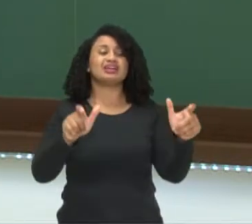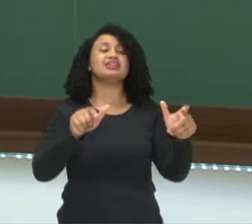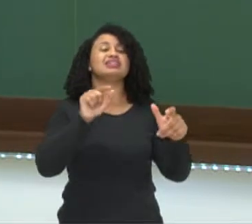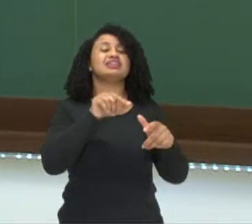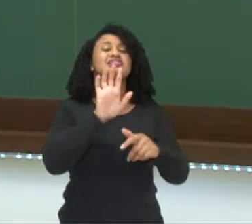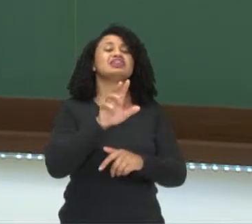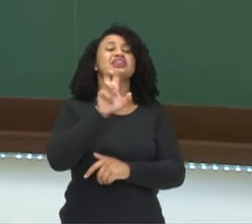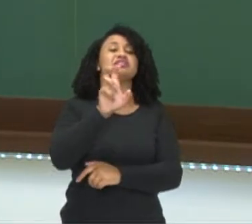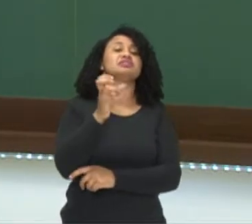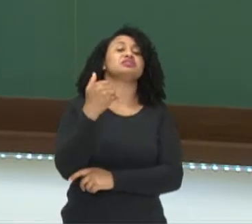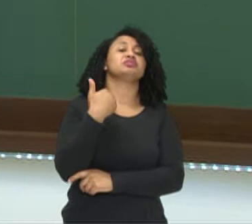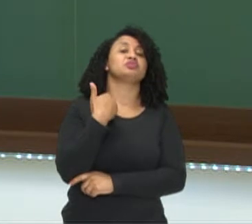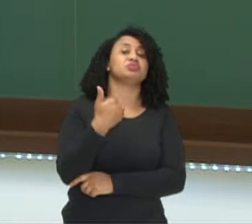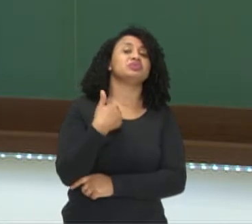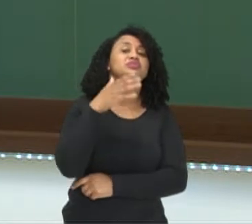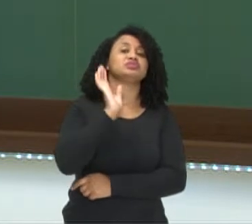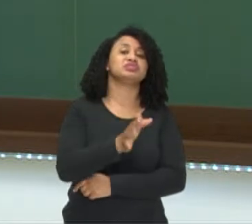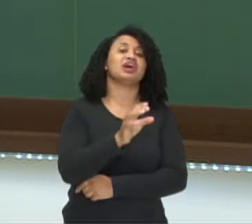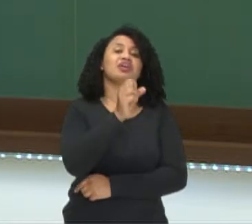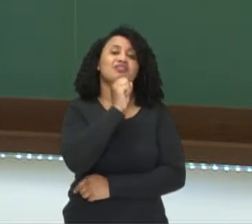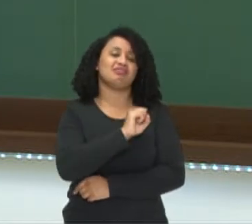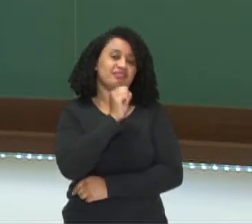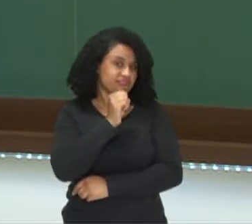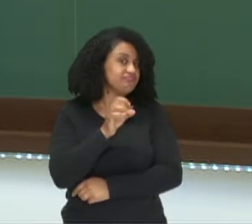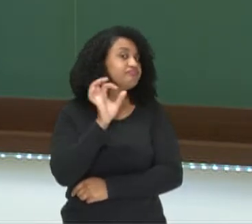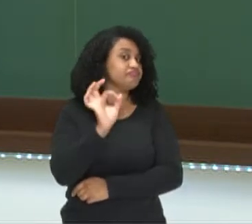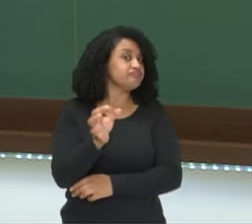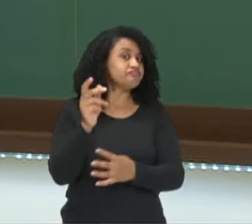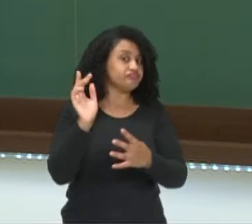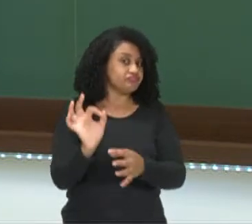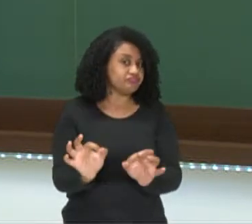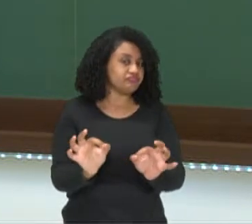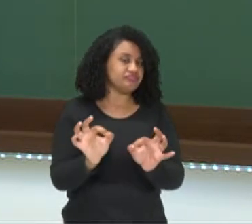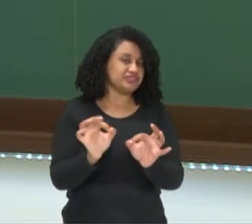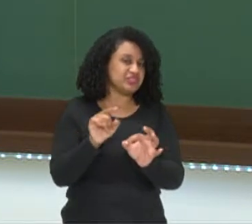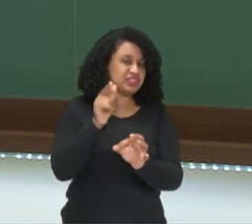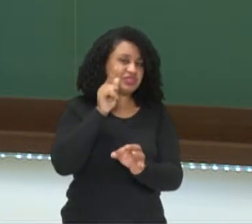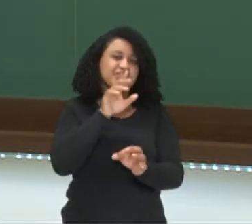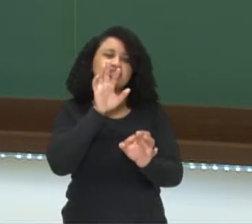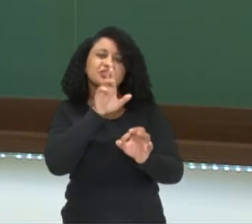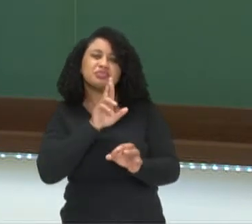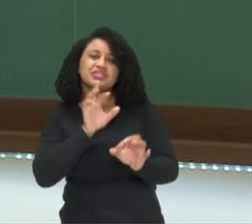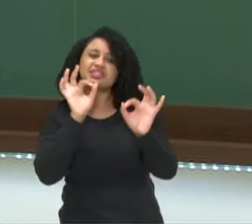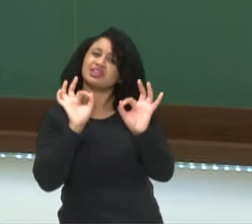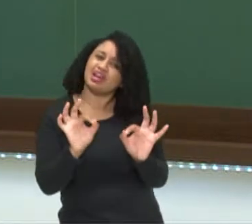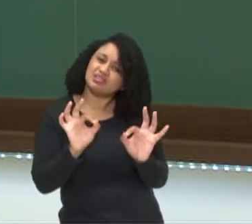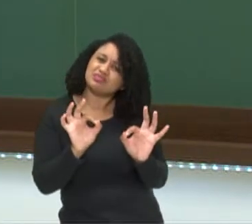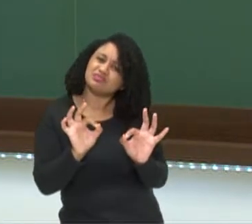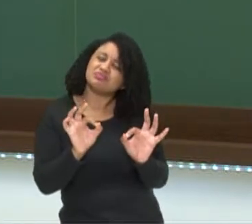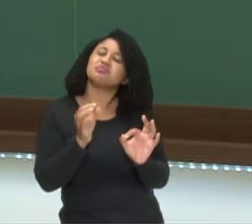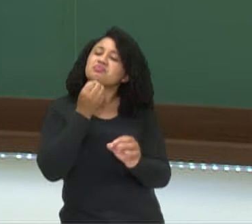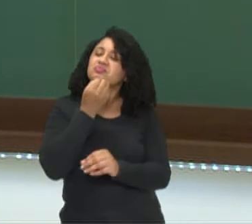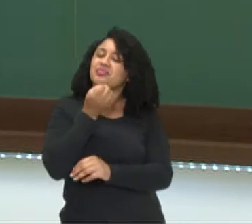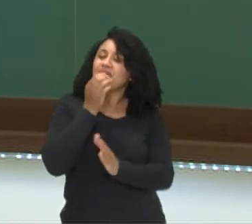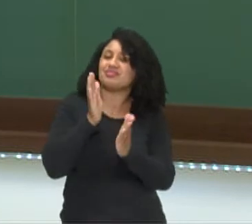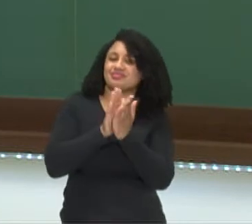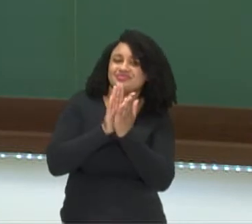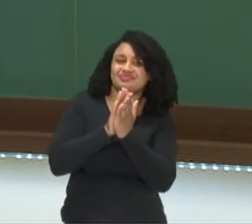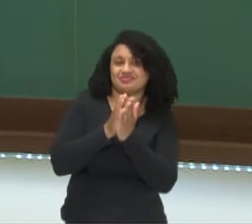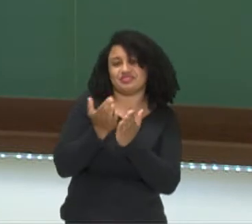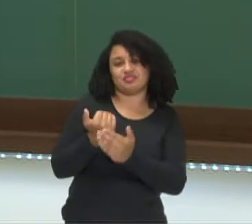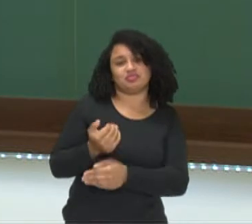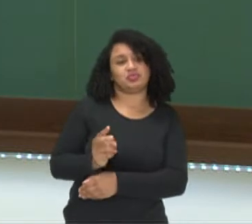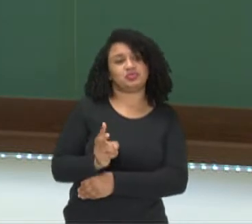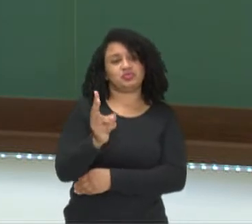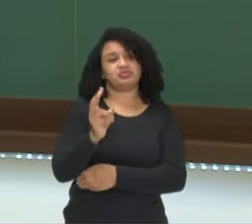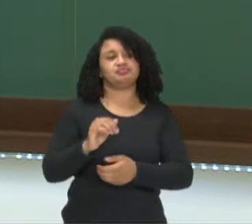já são consideradas idosas. É isso mesmo, ok? Você acertou? Muito bem. Vamos em